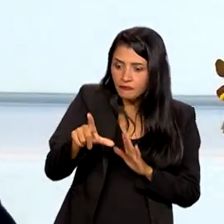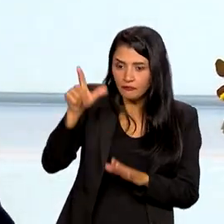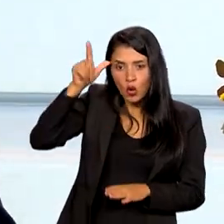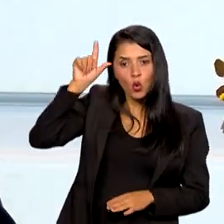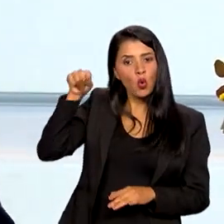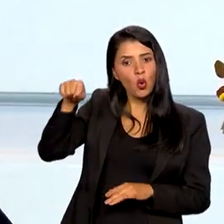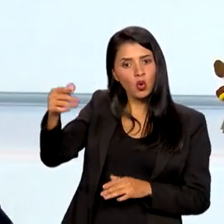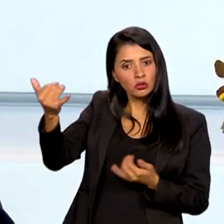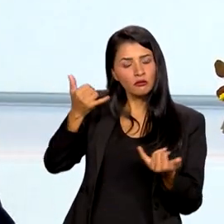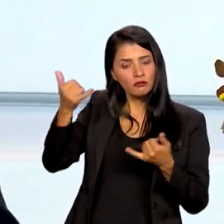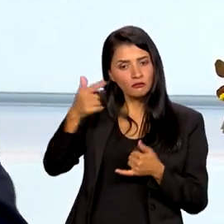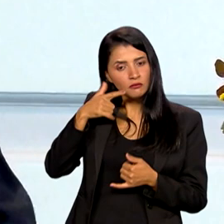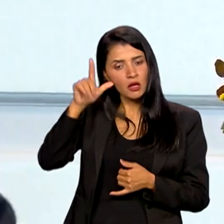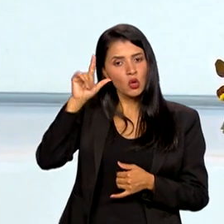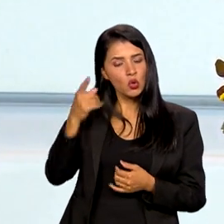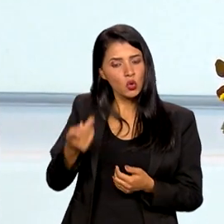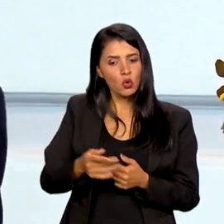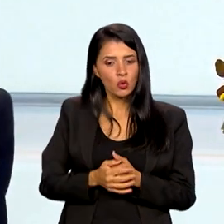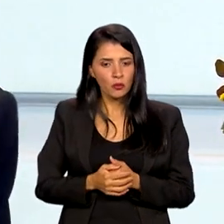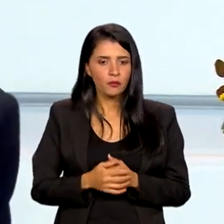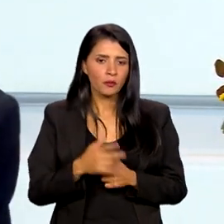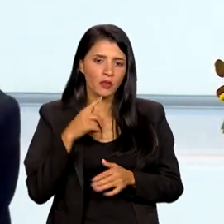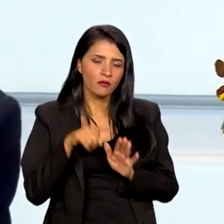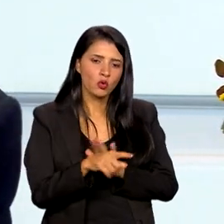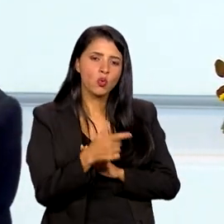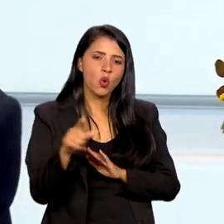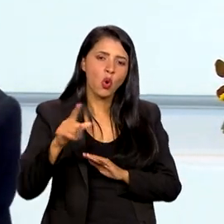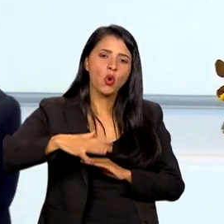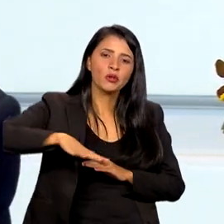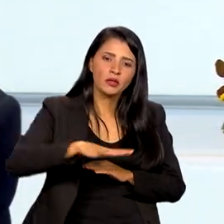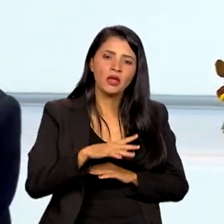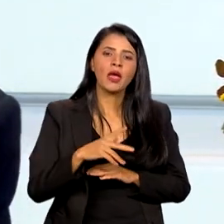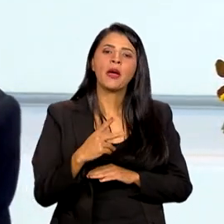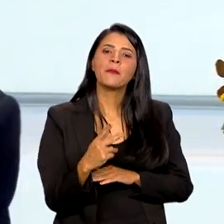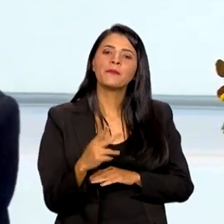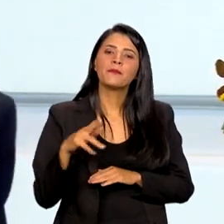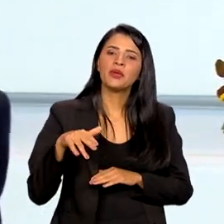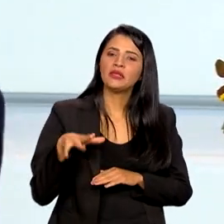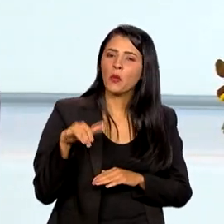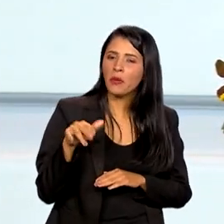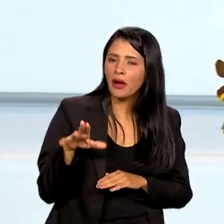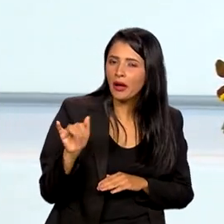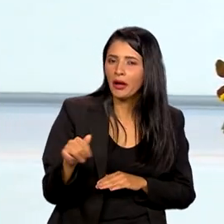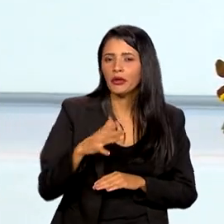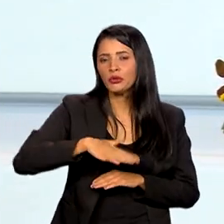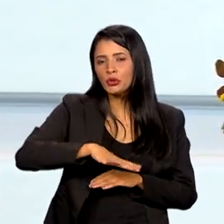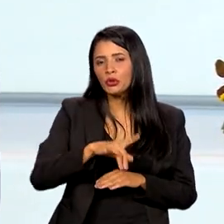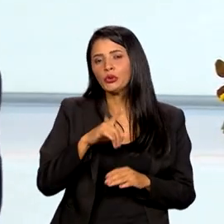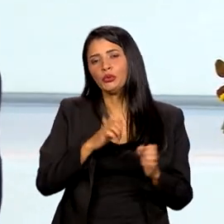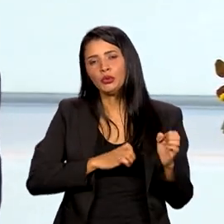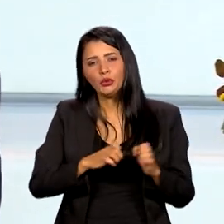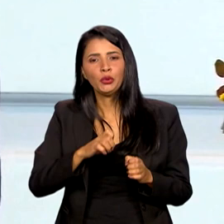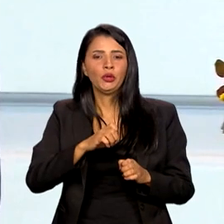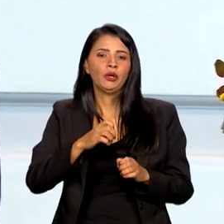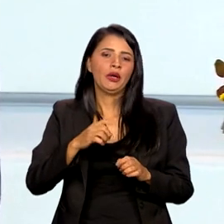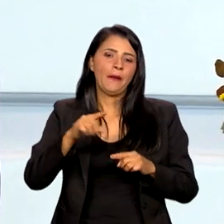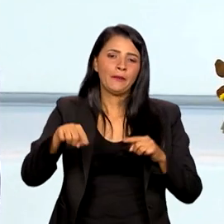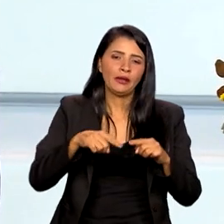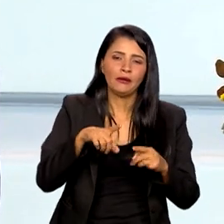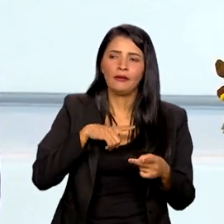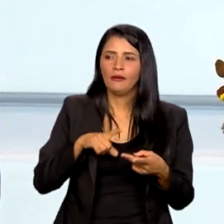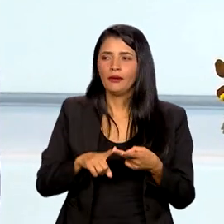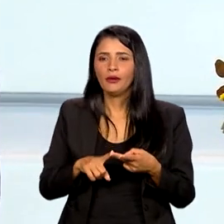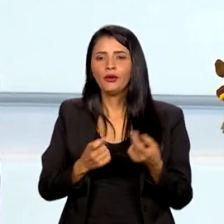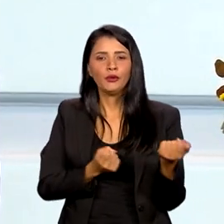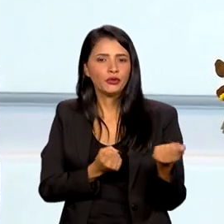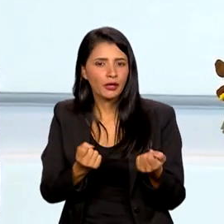Ótimo. Não, mas aí eu outro posto. Só uma coisa, o senhor falou da questão do setor de pneumático, de importação, de tarifa, que, enfim, é uma tarifa zero